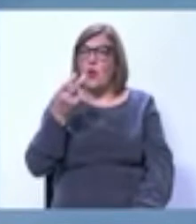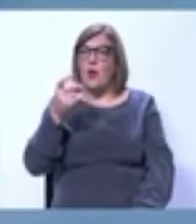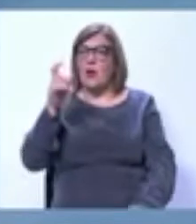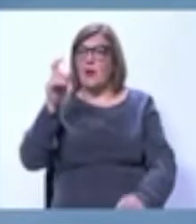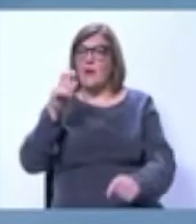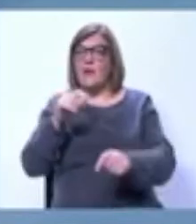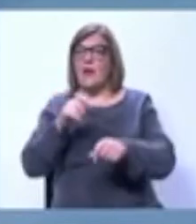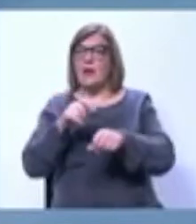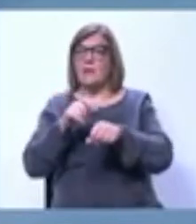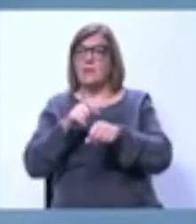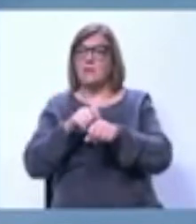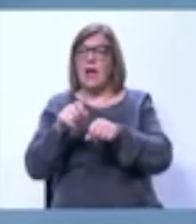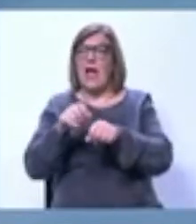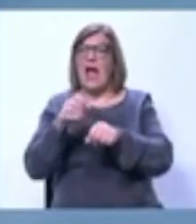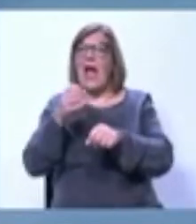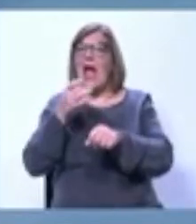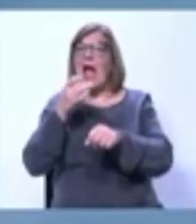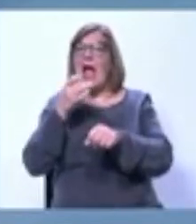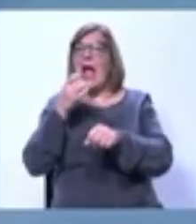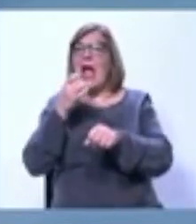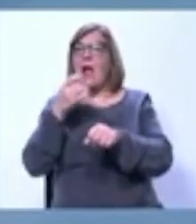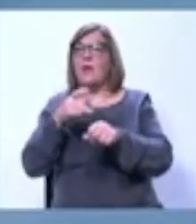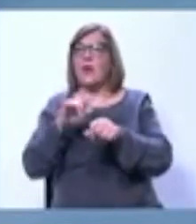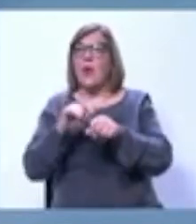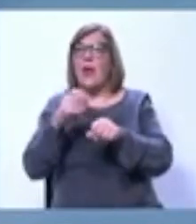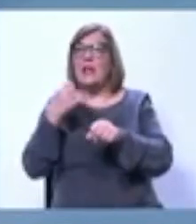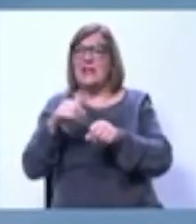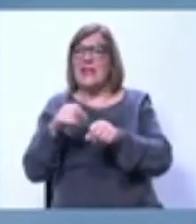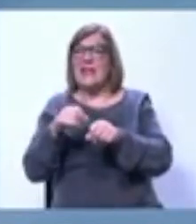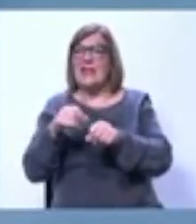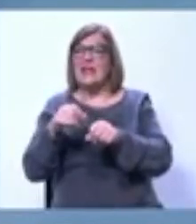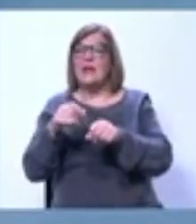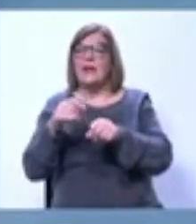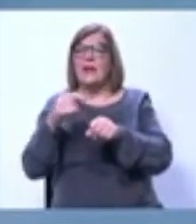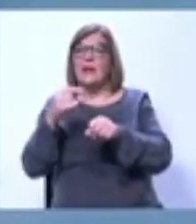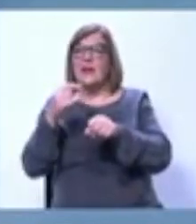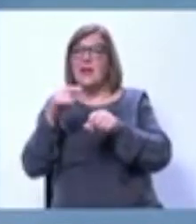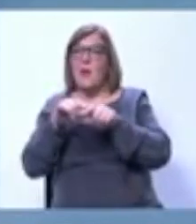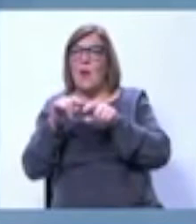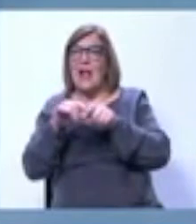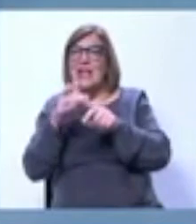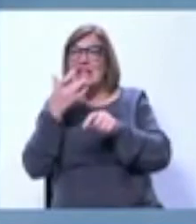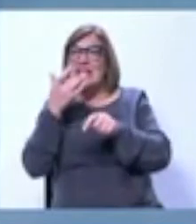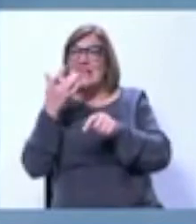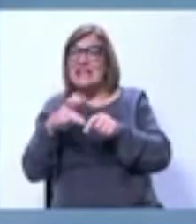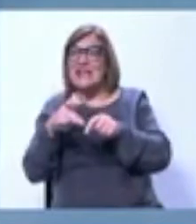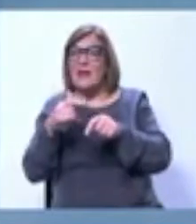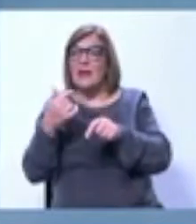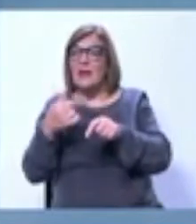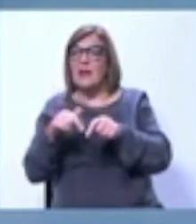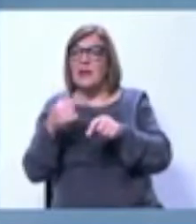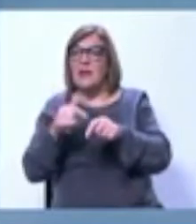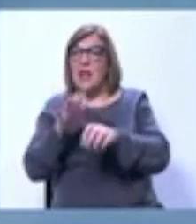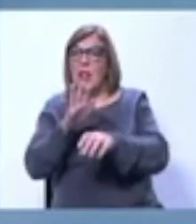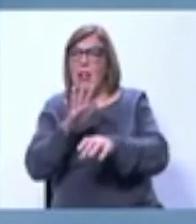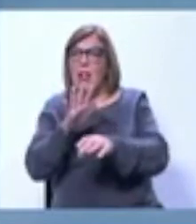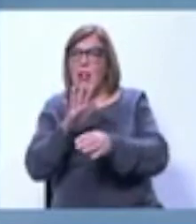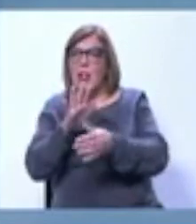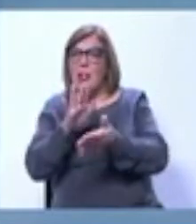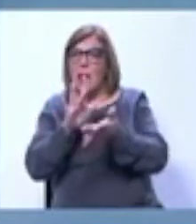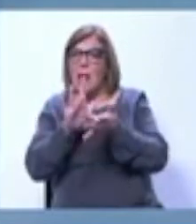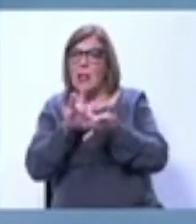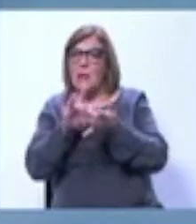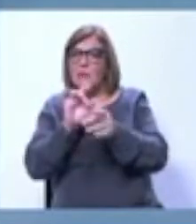tentarmos arrancar aquela algodão que acontece tem arranjo vem atrás a pele bem A crosta ou seja desenvolvem-se aderências